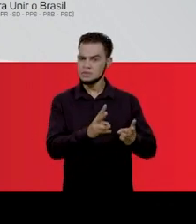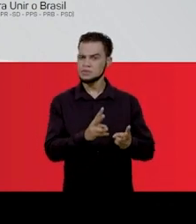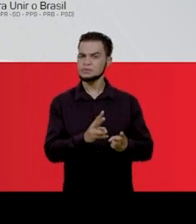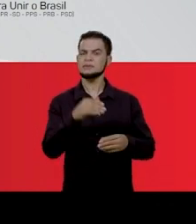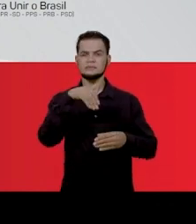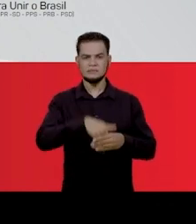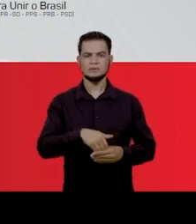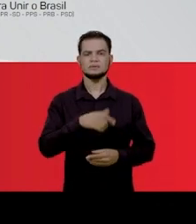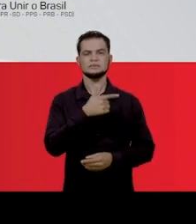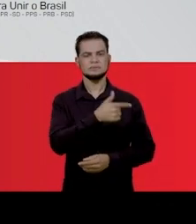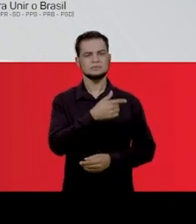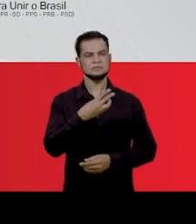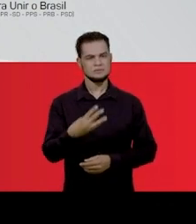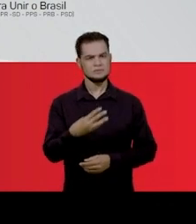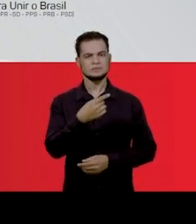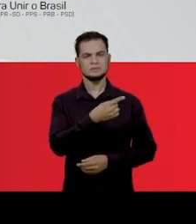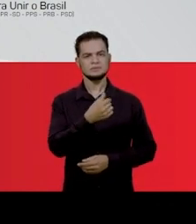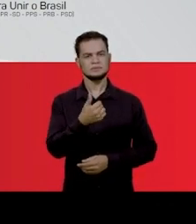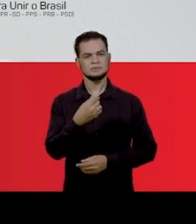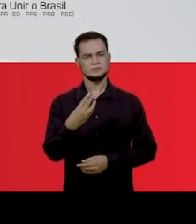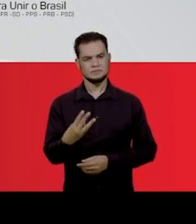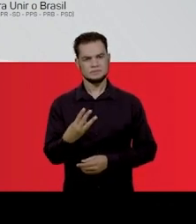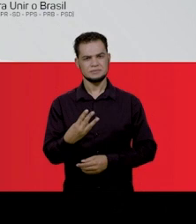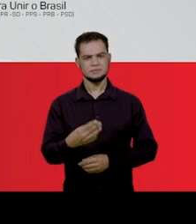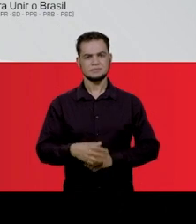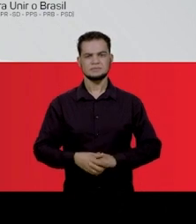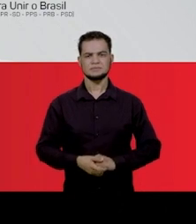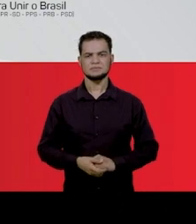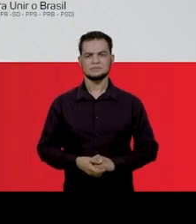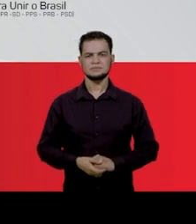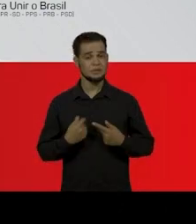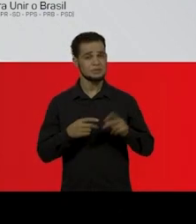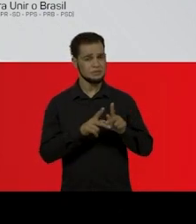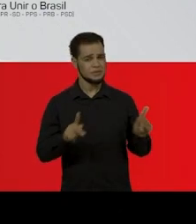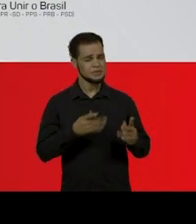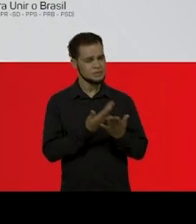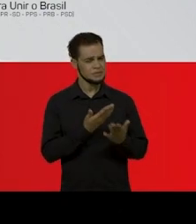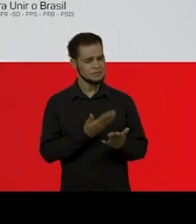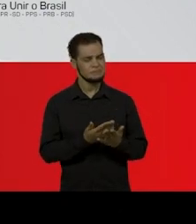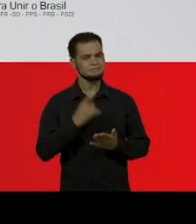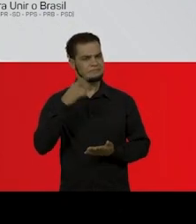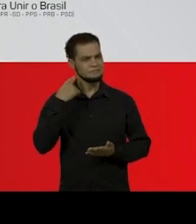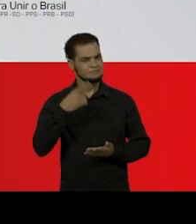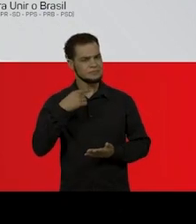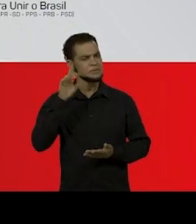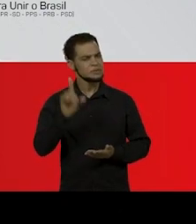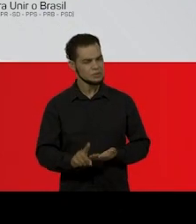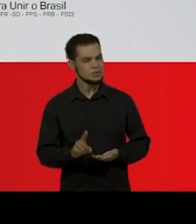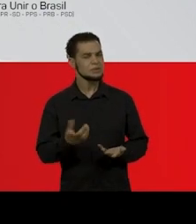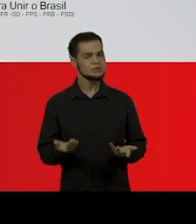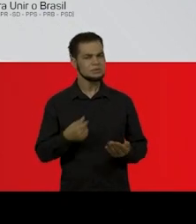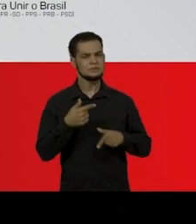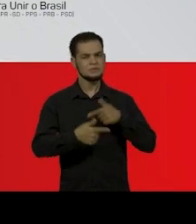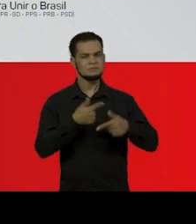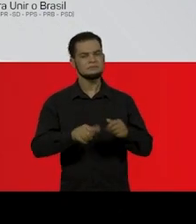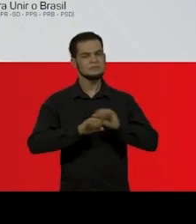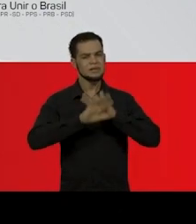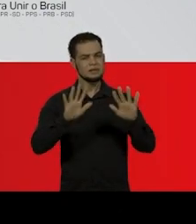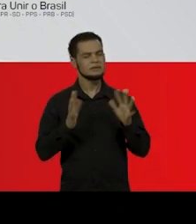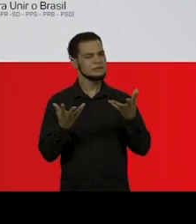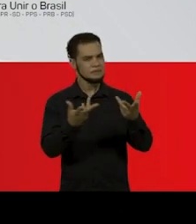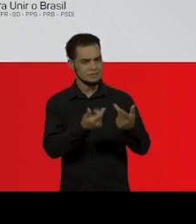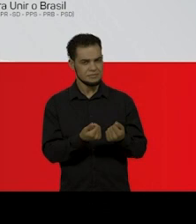continuar na agenda da Assembleia, conto com você, Antônio Jorge, 23123. Sou a professora Thelma, acadêmica de Direito. Vou trabalhar com